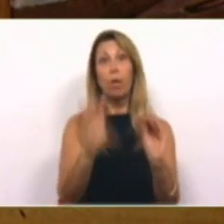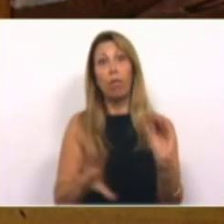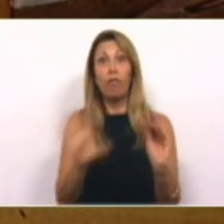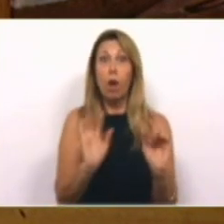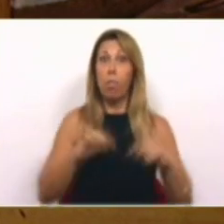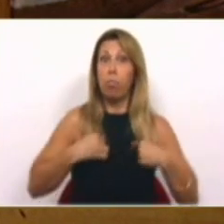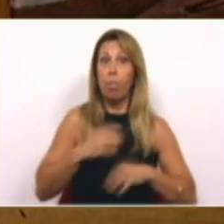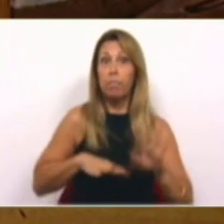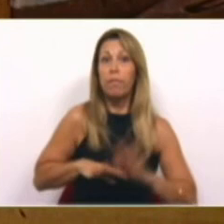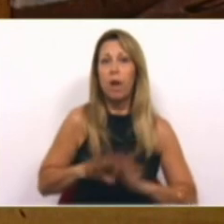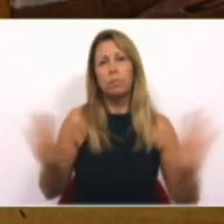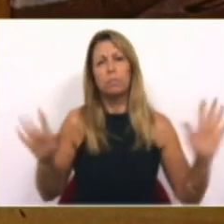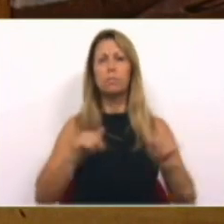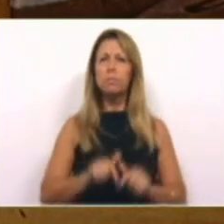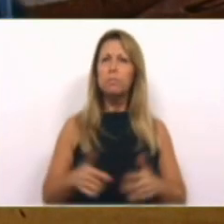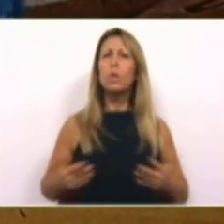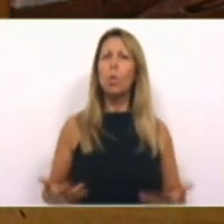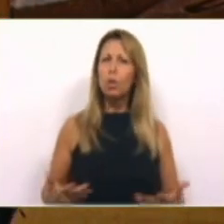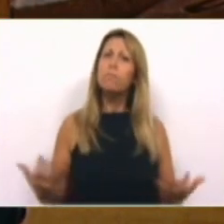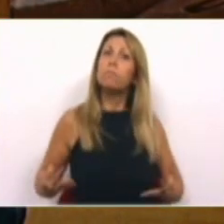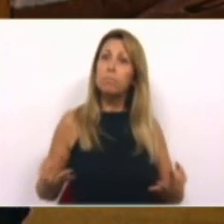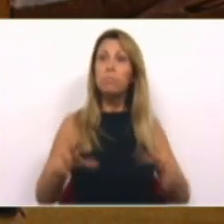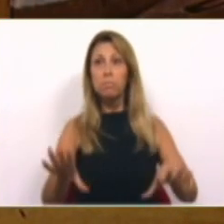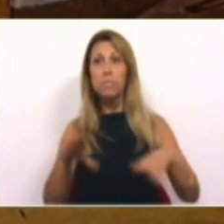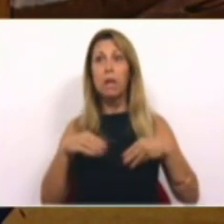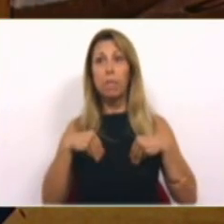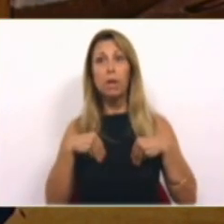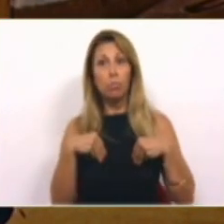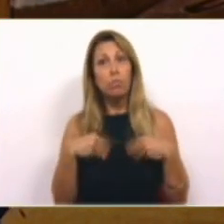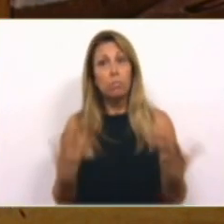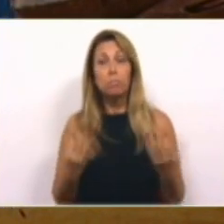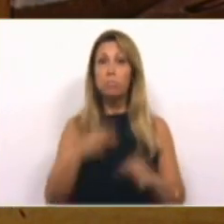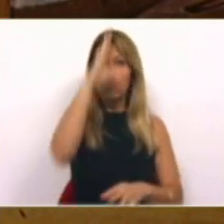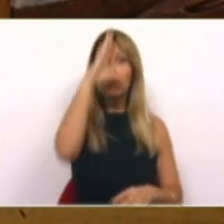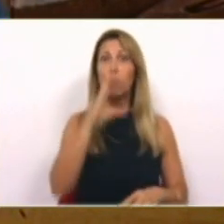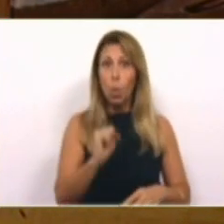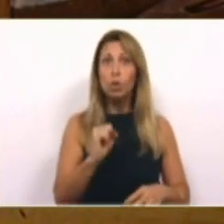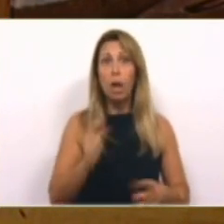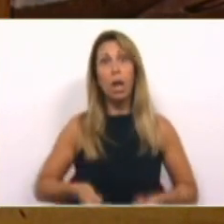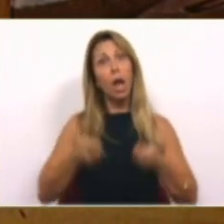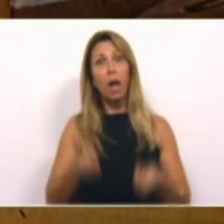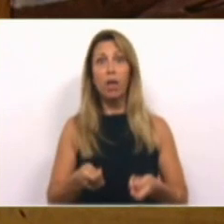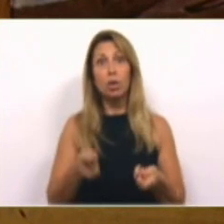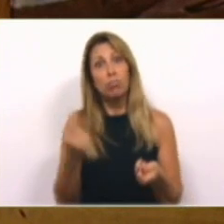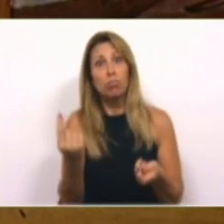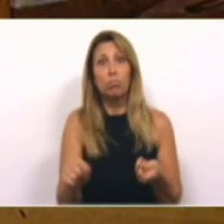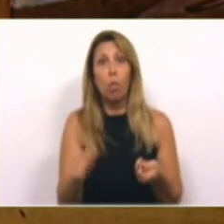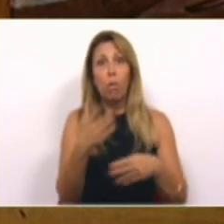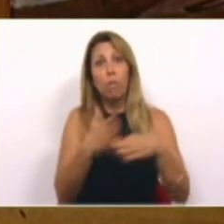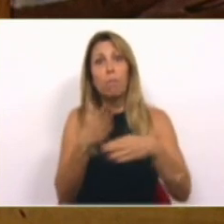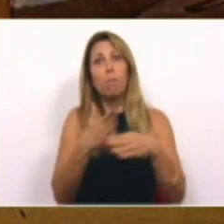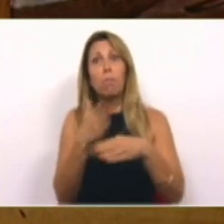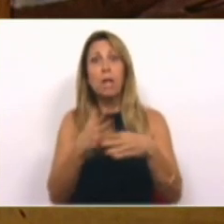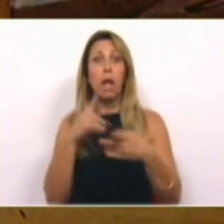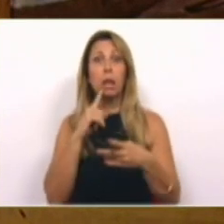E, portanto, admitimos hoje que o Estado investe apenas menos de metade em ação